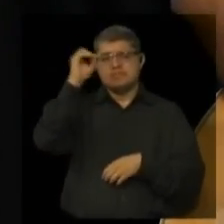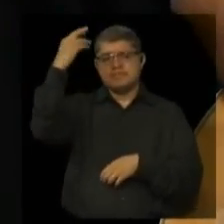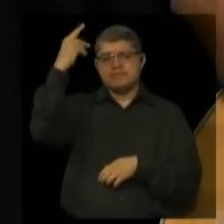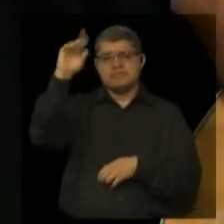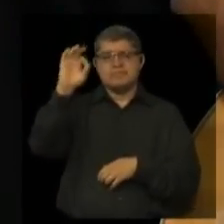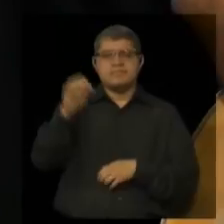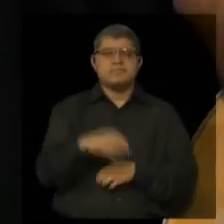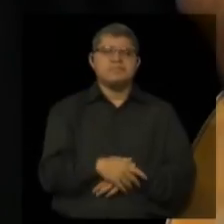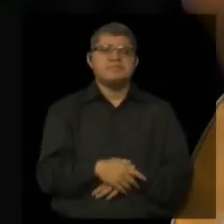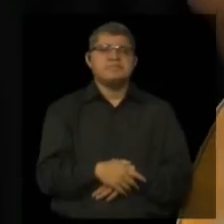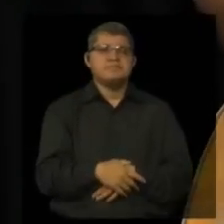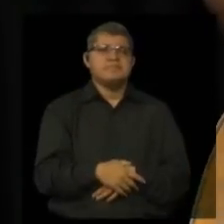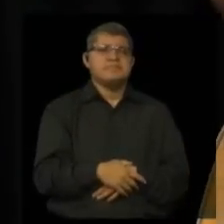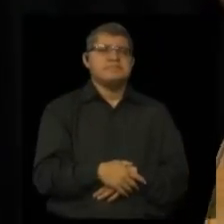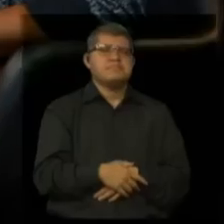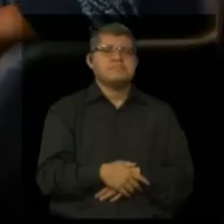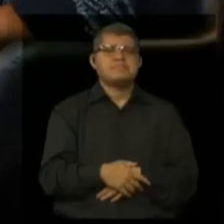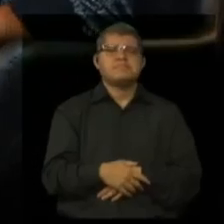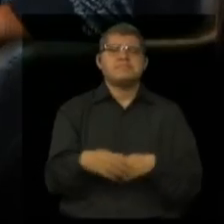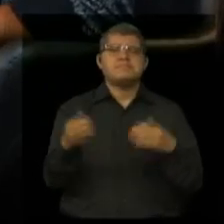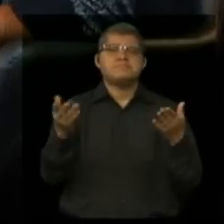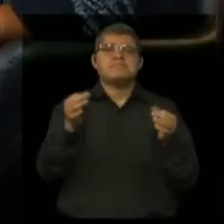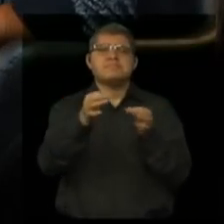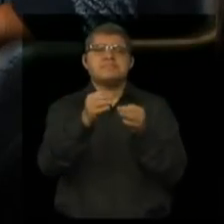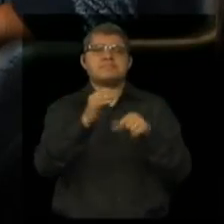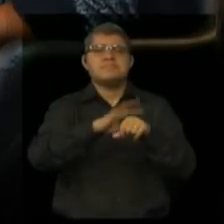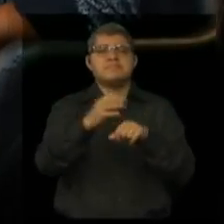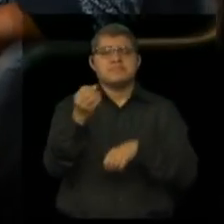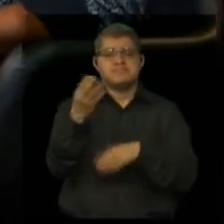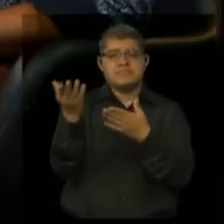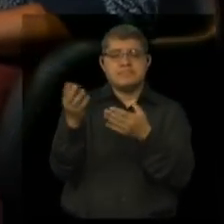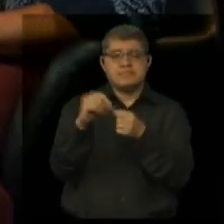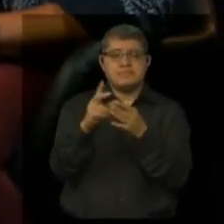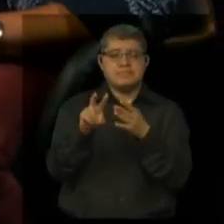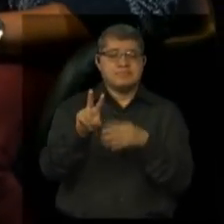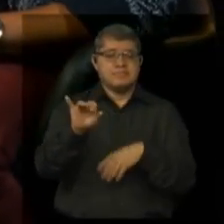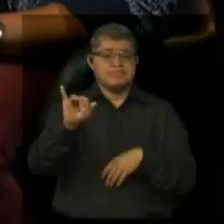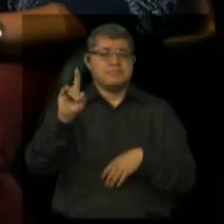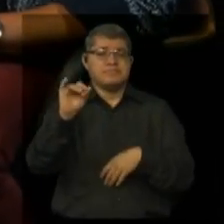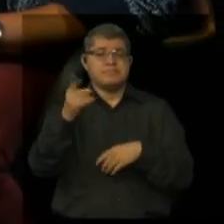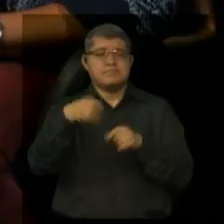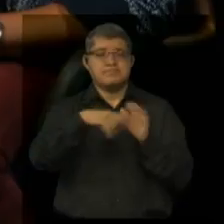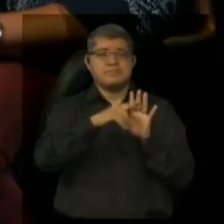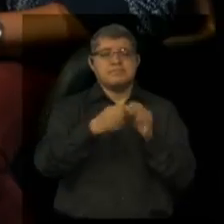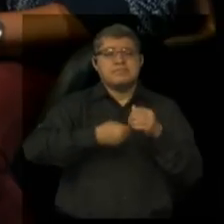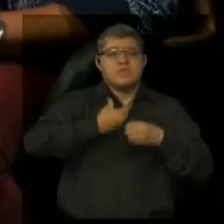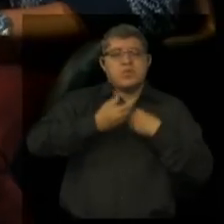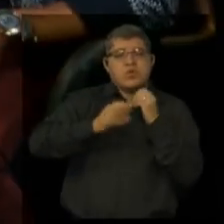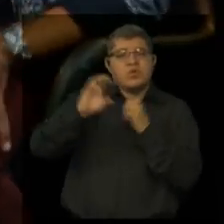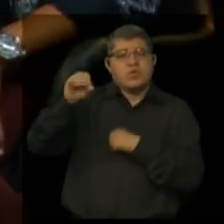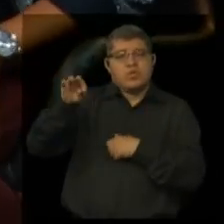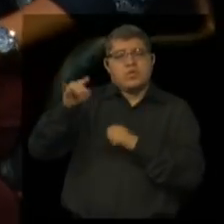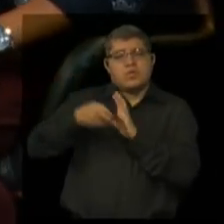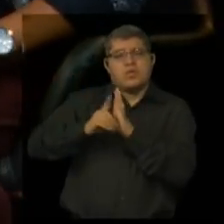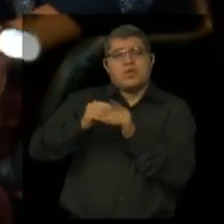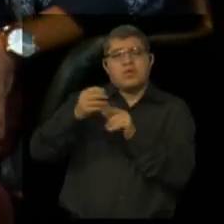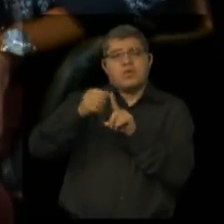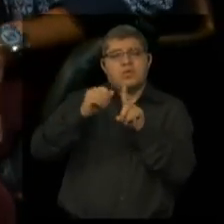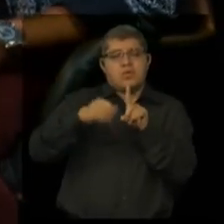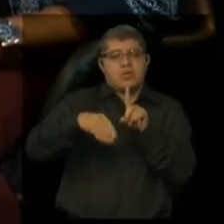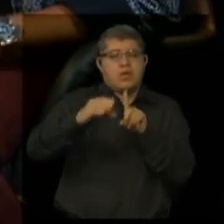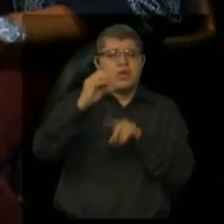ti. E aí agora o projeto mais novo é esse mesmo, que vai ter alguma edição do Poetas em Concerto antes? Sim, não esquecer outubro, de